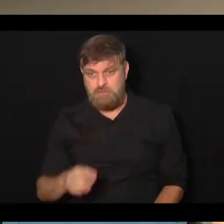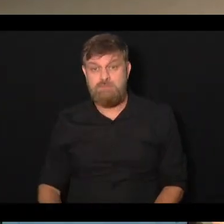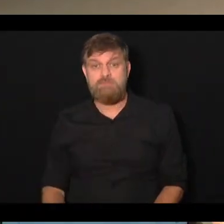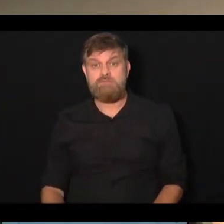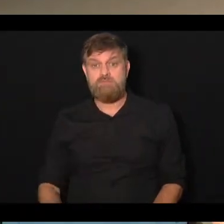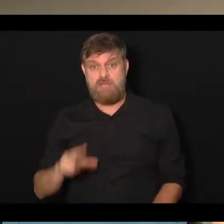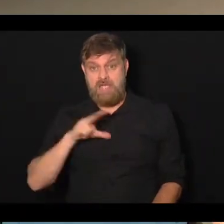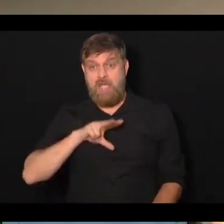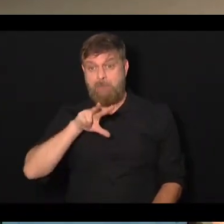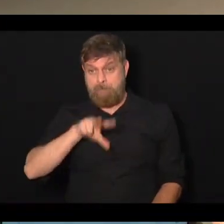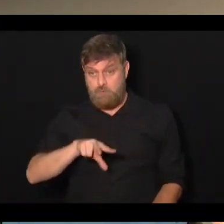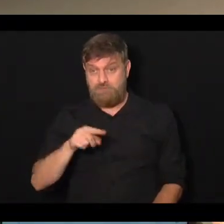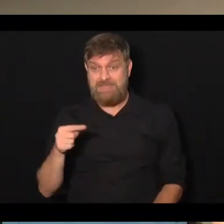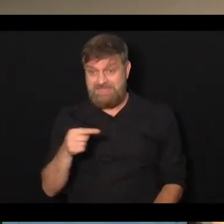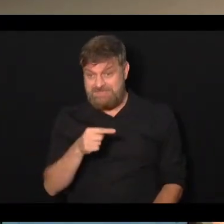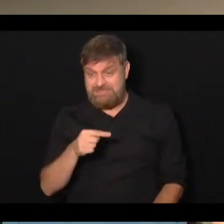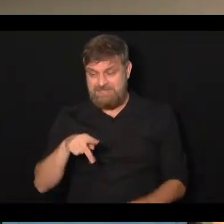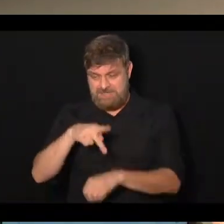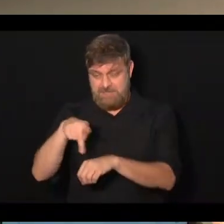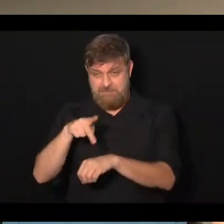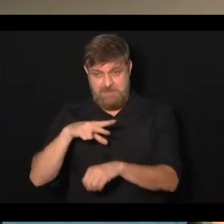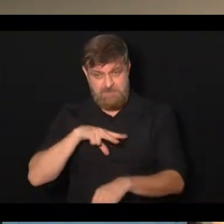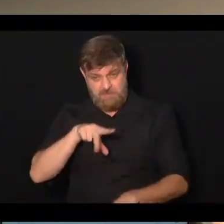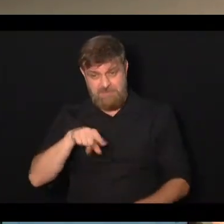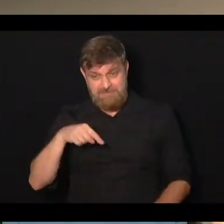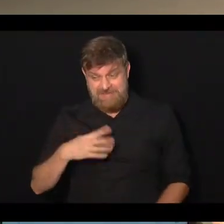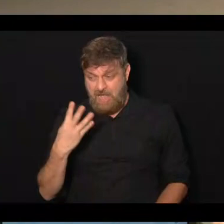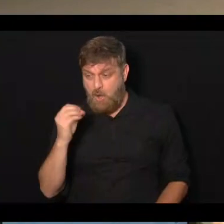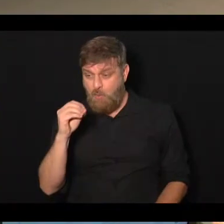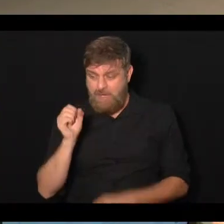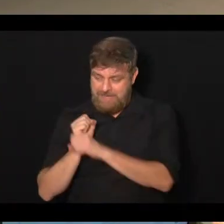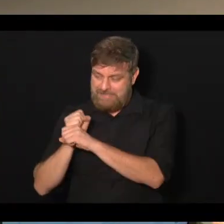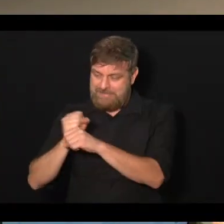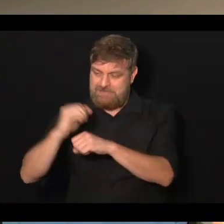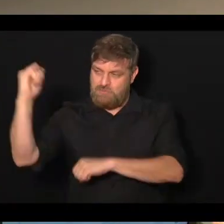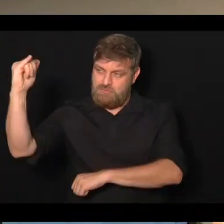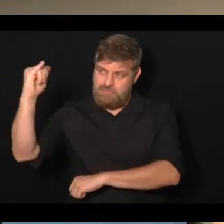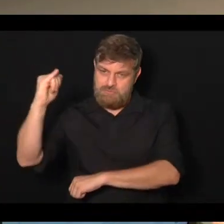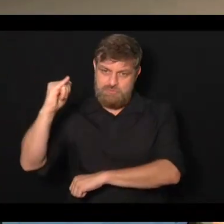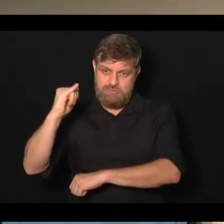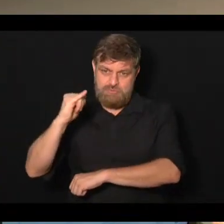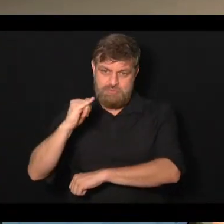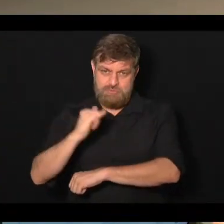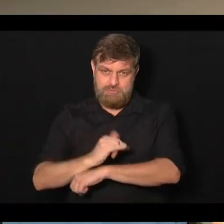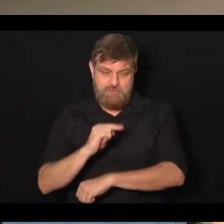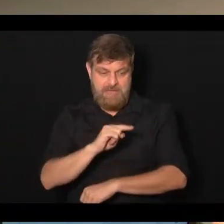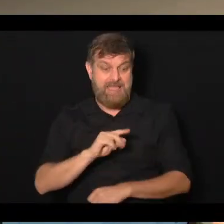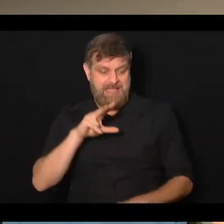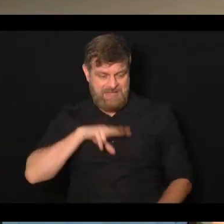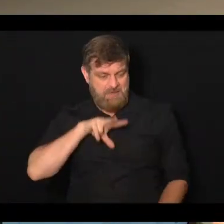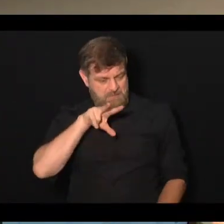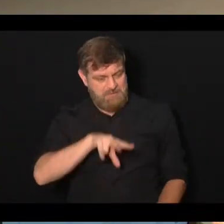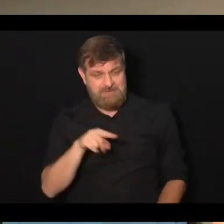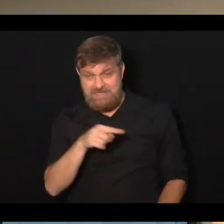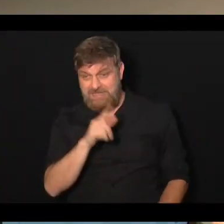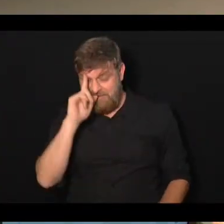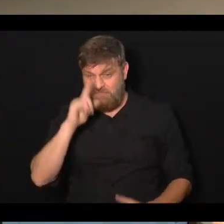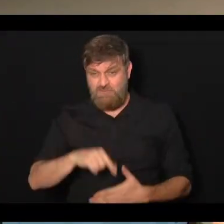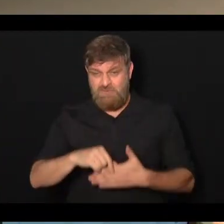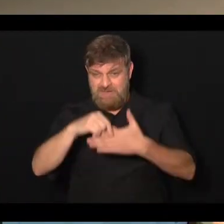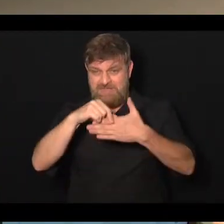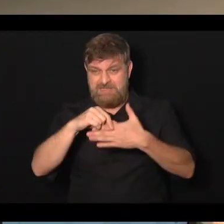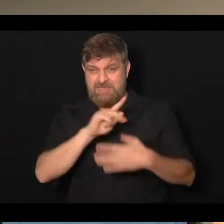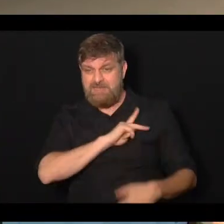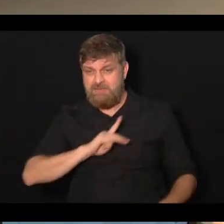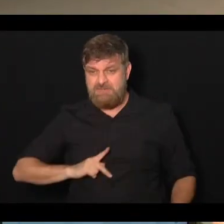aí, que há 40 anos, presidente, está aqui no Brasil, é um dos portugueses mais brasileiros que nós temos. Ele que foi líder ali,